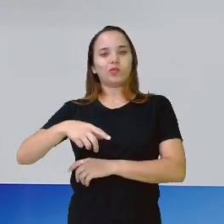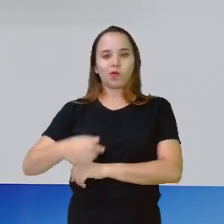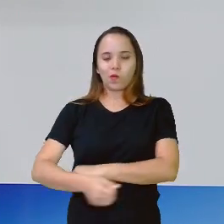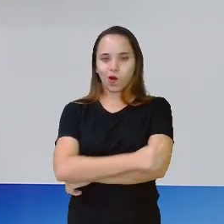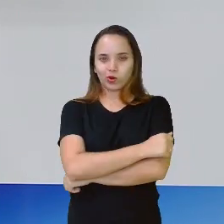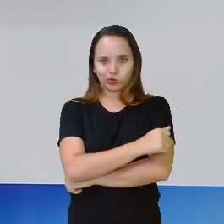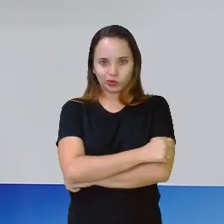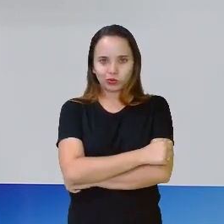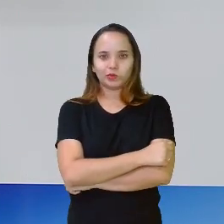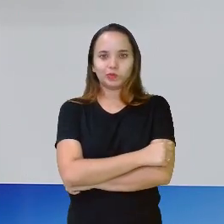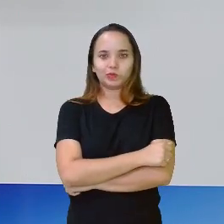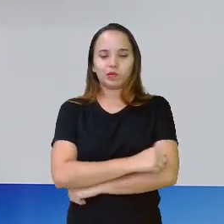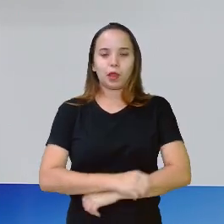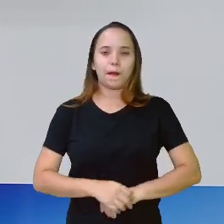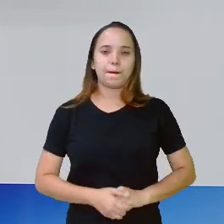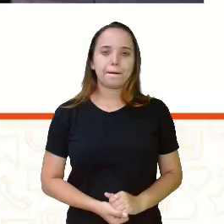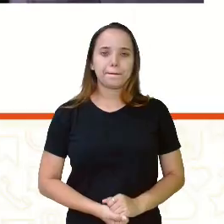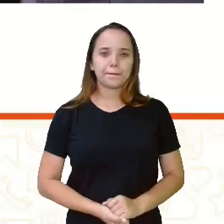ele é contemplado.